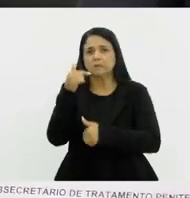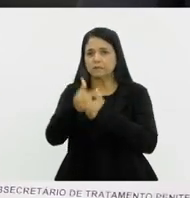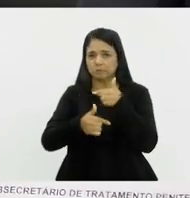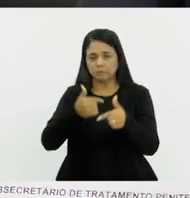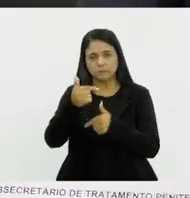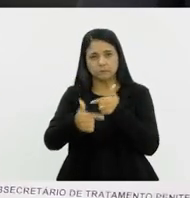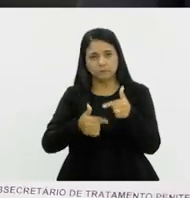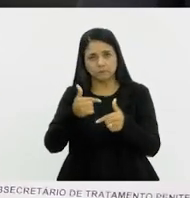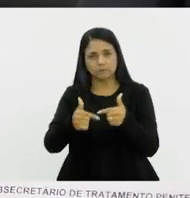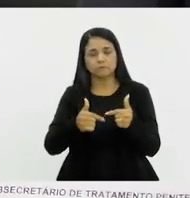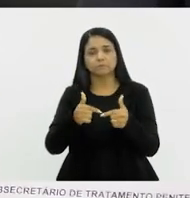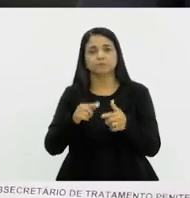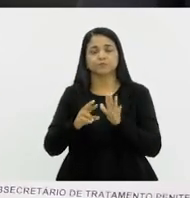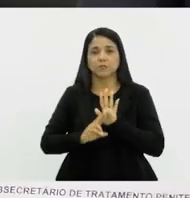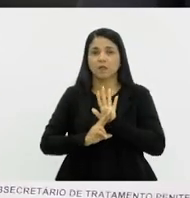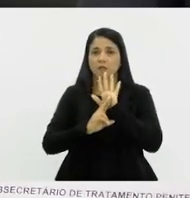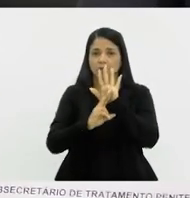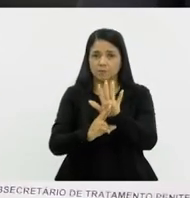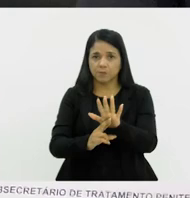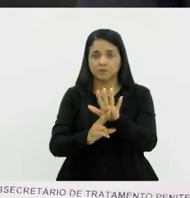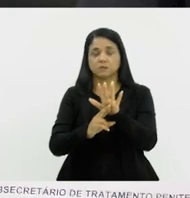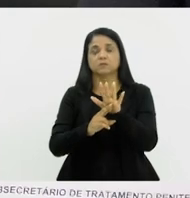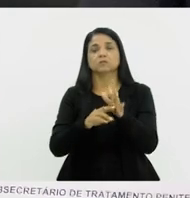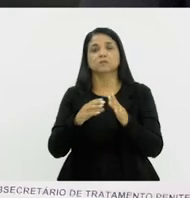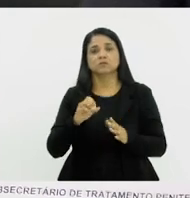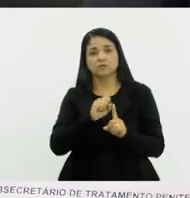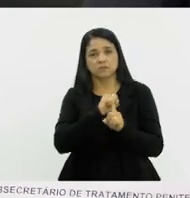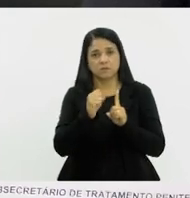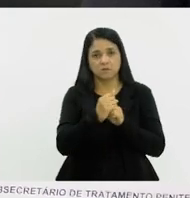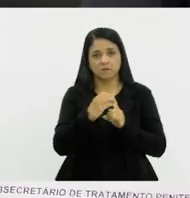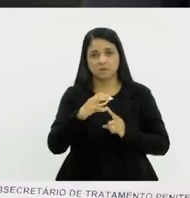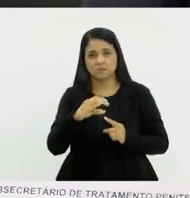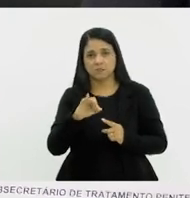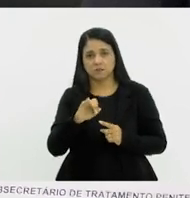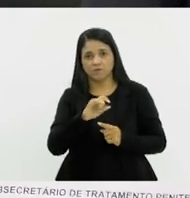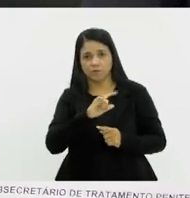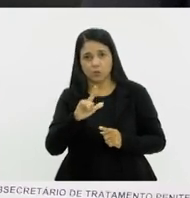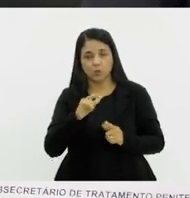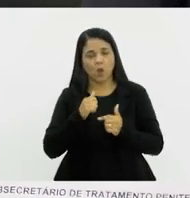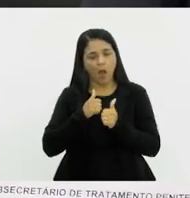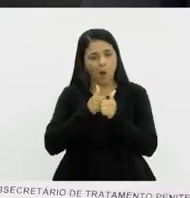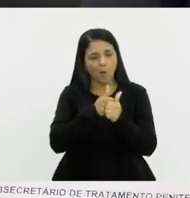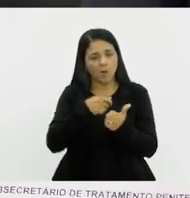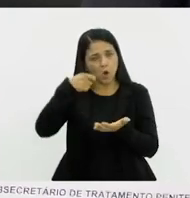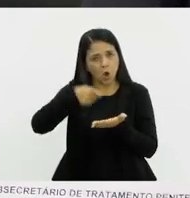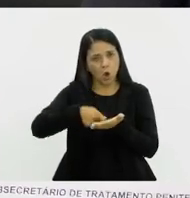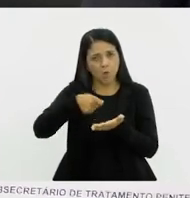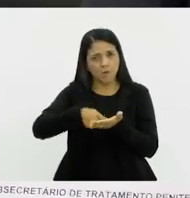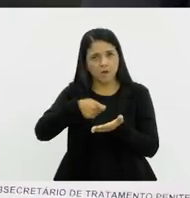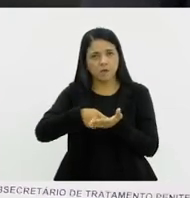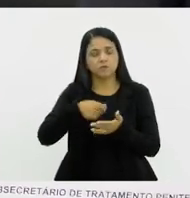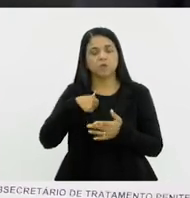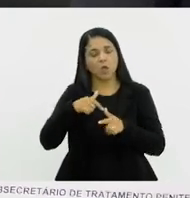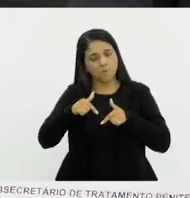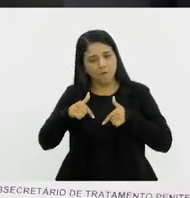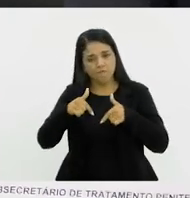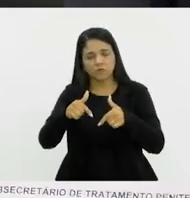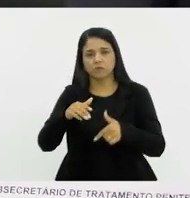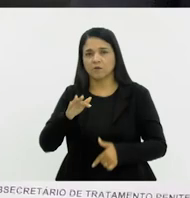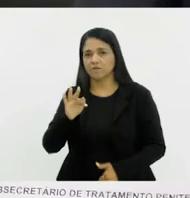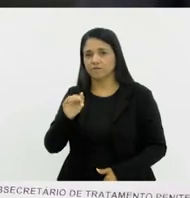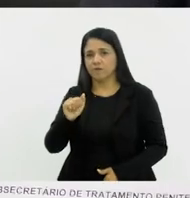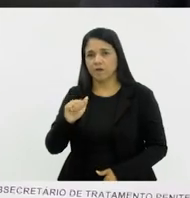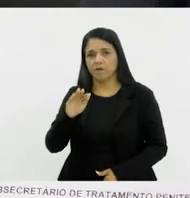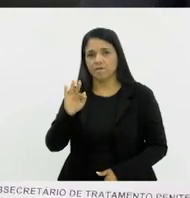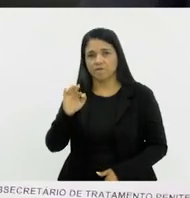a nós, que representante da sociedade civil, está cobrando, está acompanhando. É a minha função hoje da Fafeg, ela me